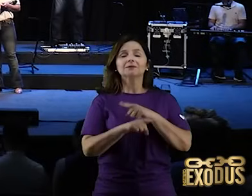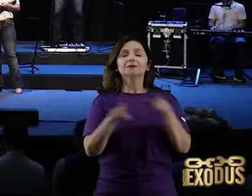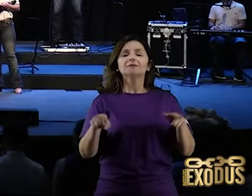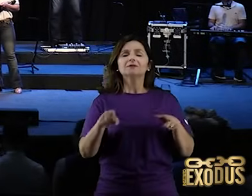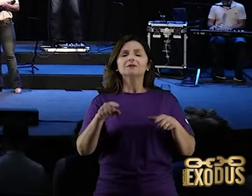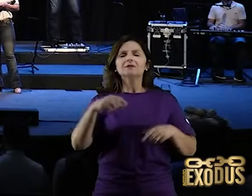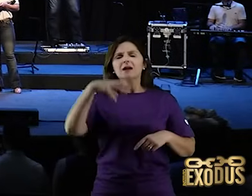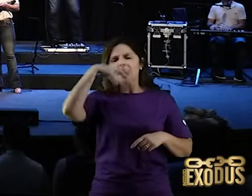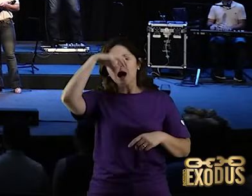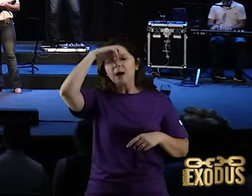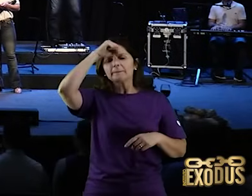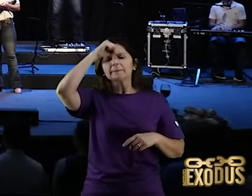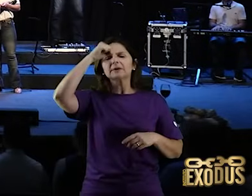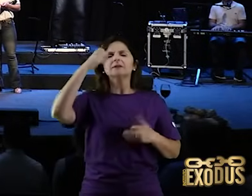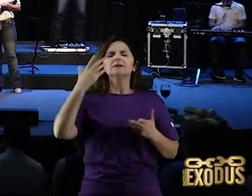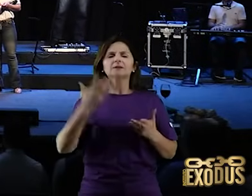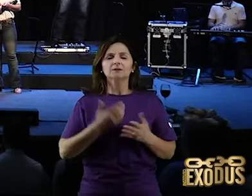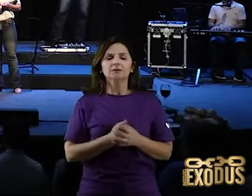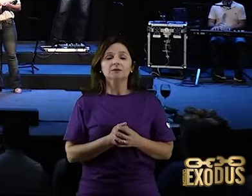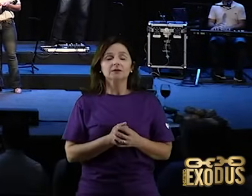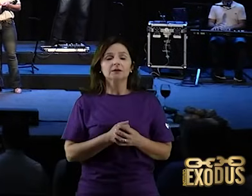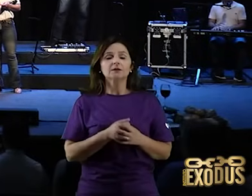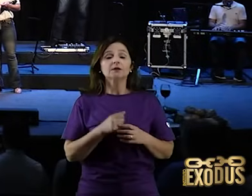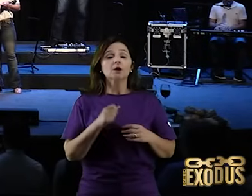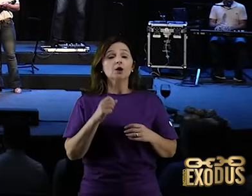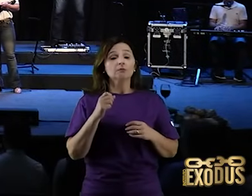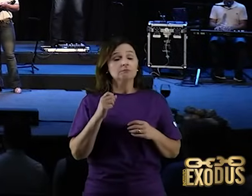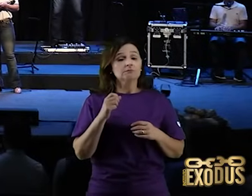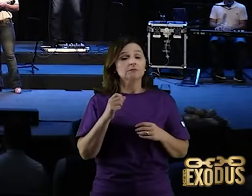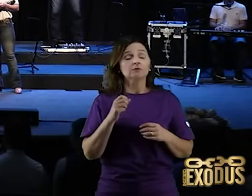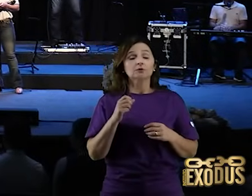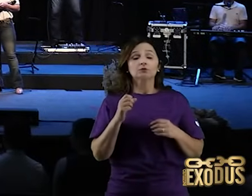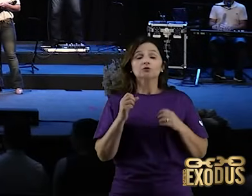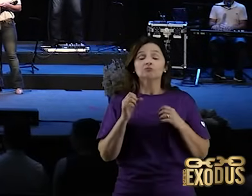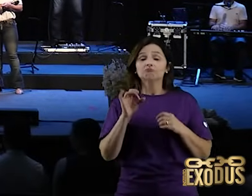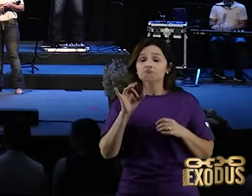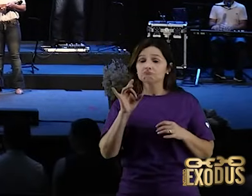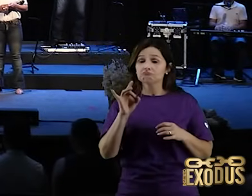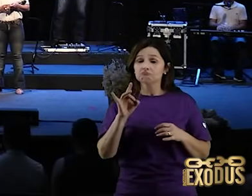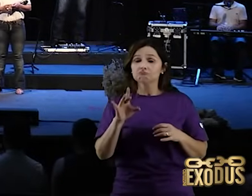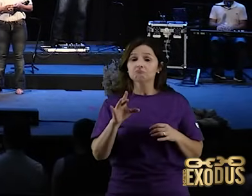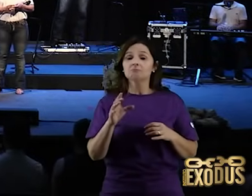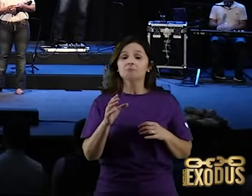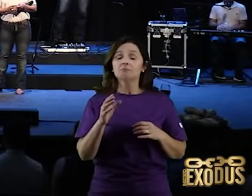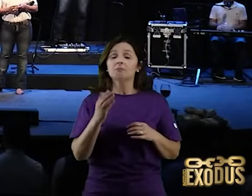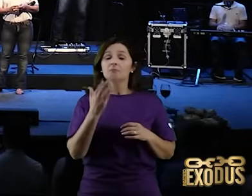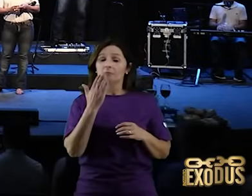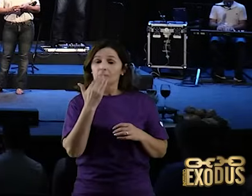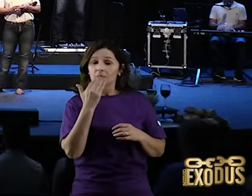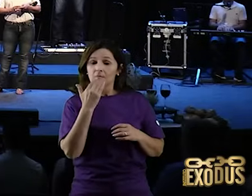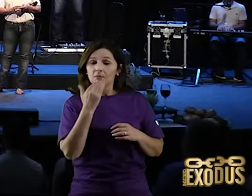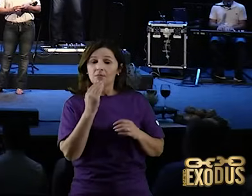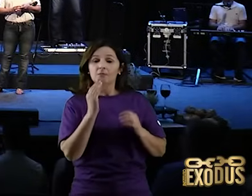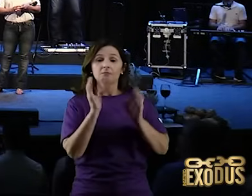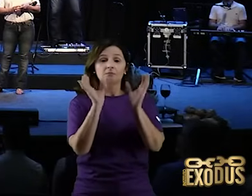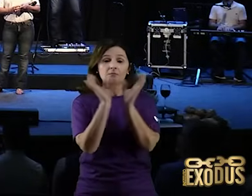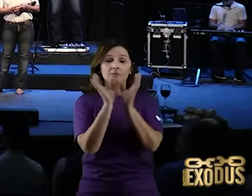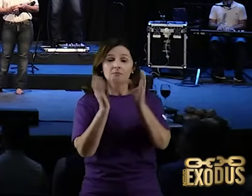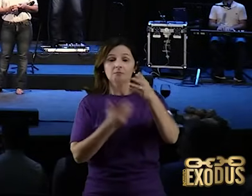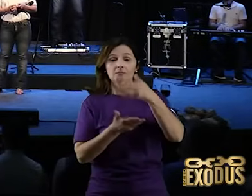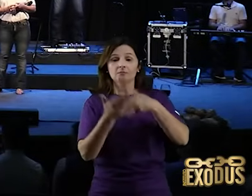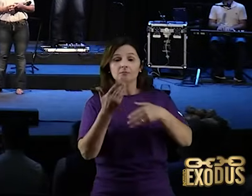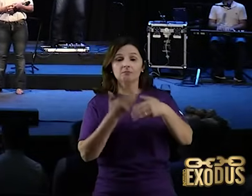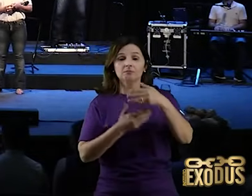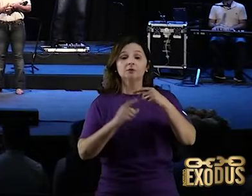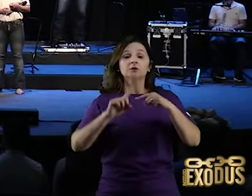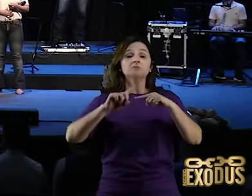que a gente só pode Celebrar ser depois de batizado lembra disso Quem lembra disso gente lembra disso que que a gente tem feito é Bom